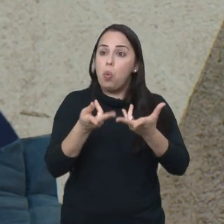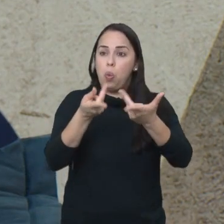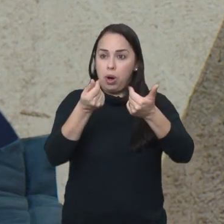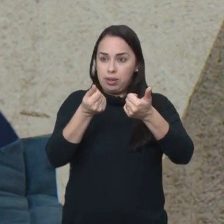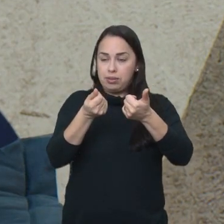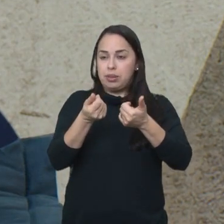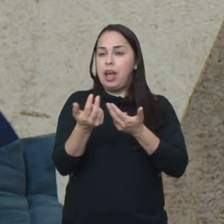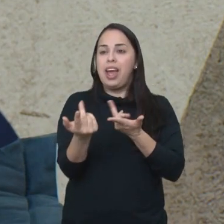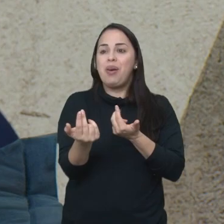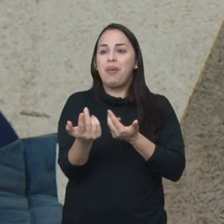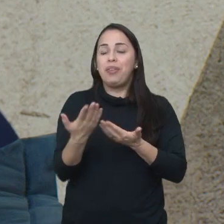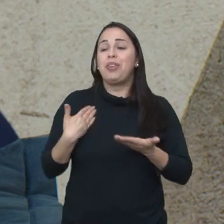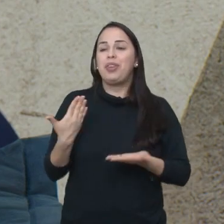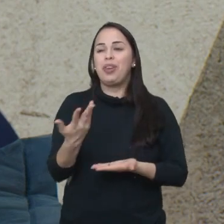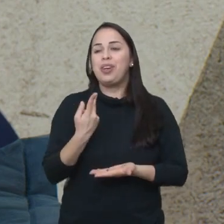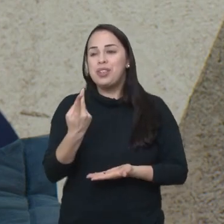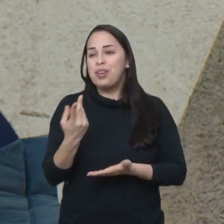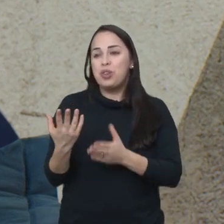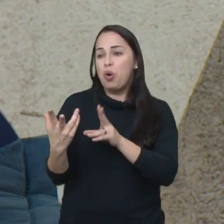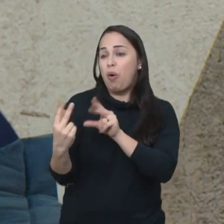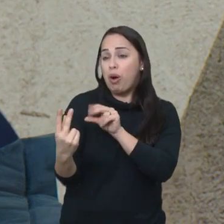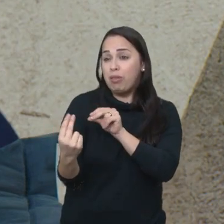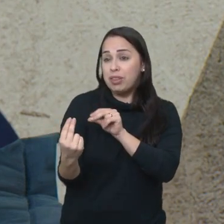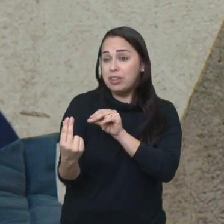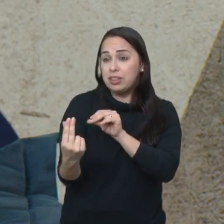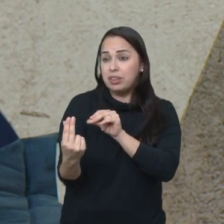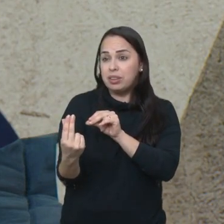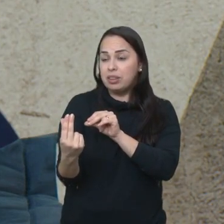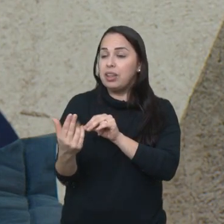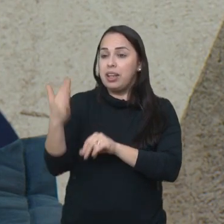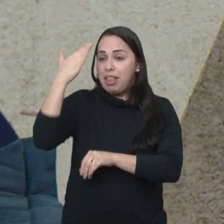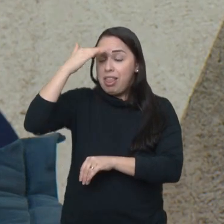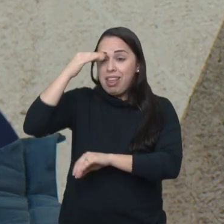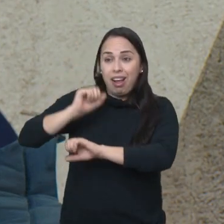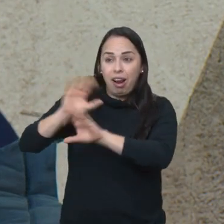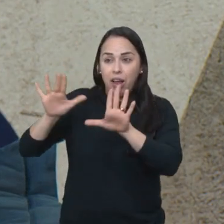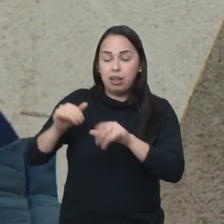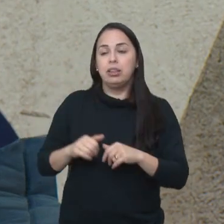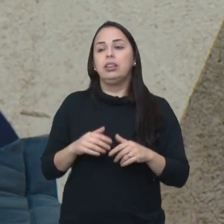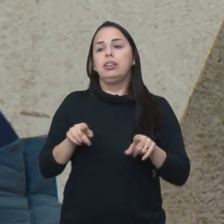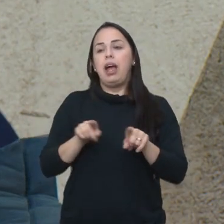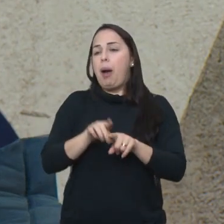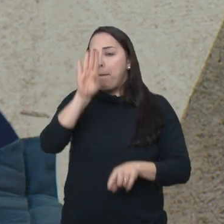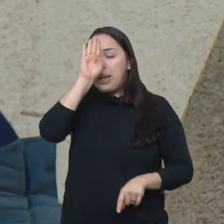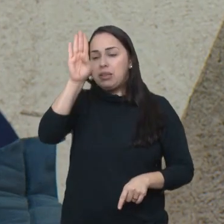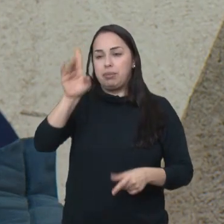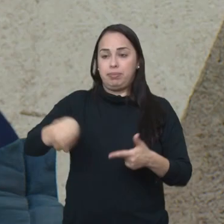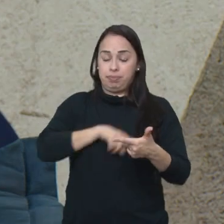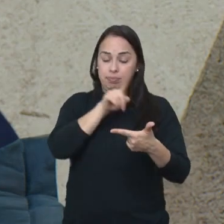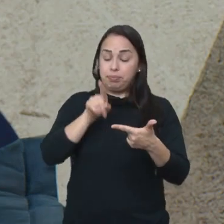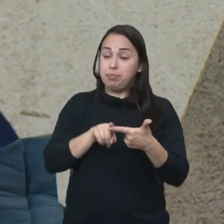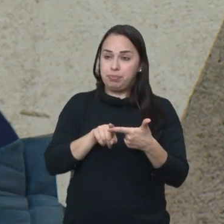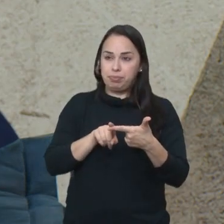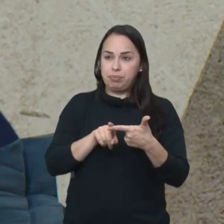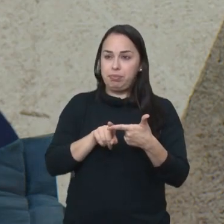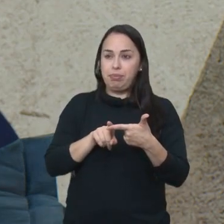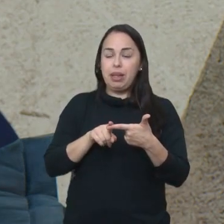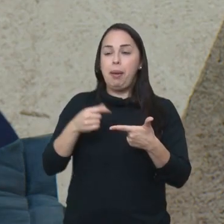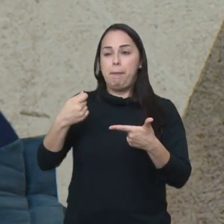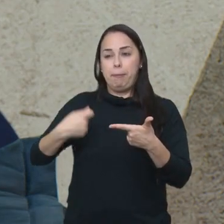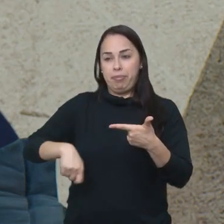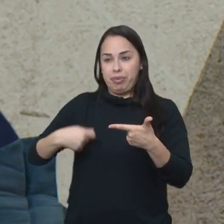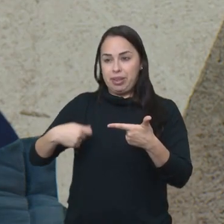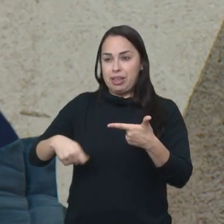discurso chegue com a qualidade que você está me ouvindo, né? Eu acho que isso é o principal. E aí, depois